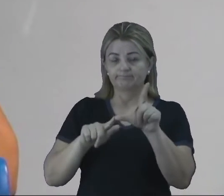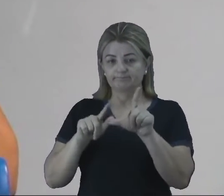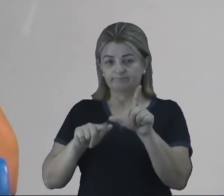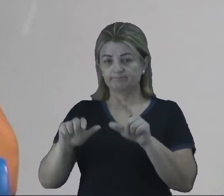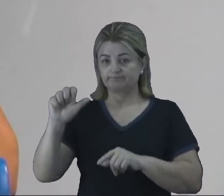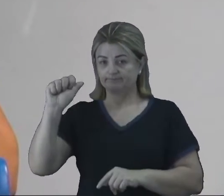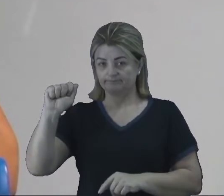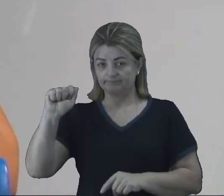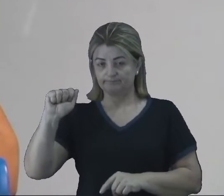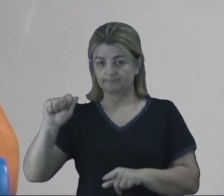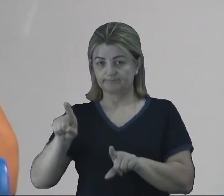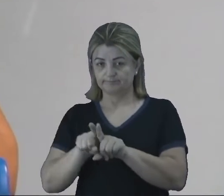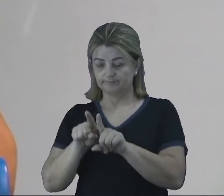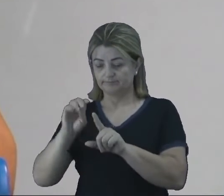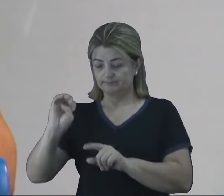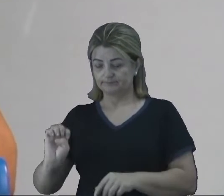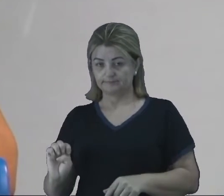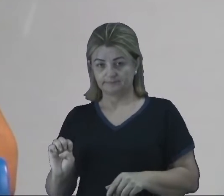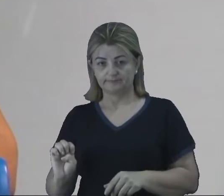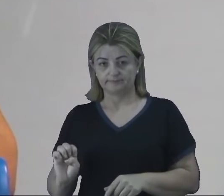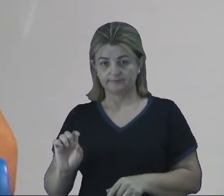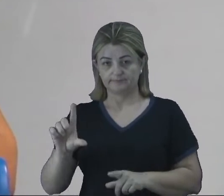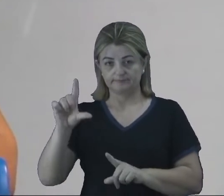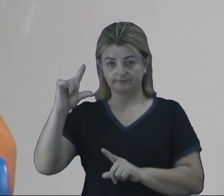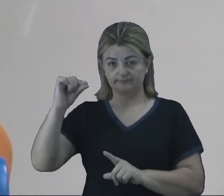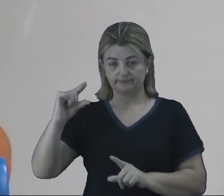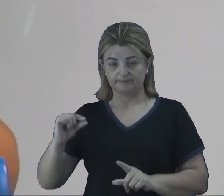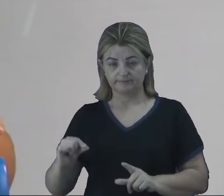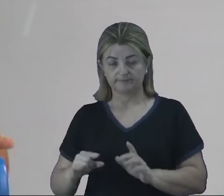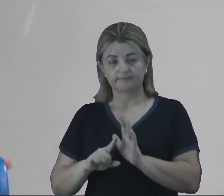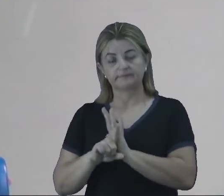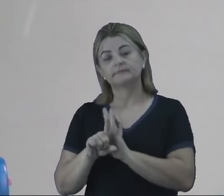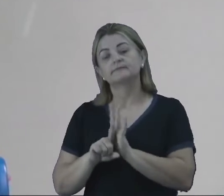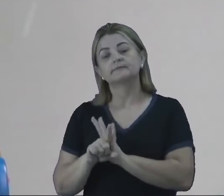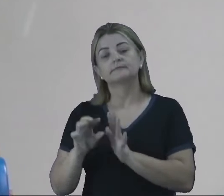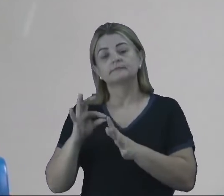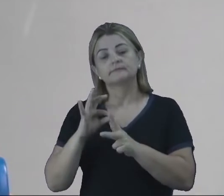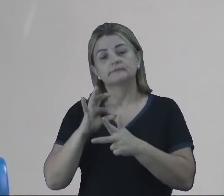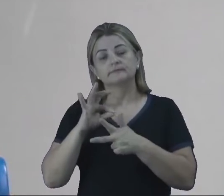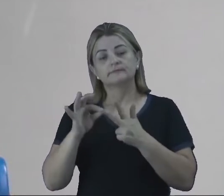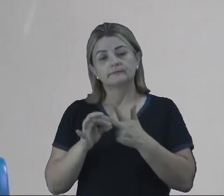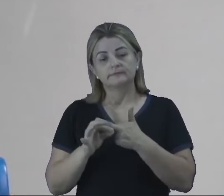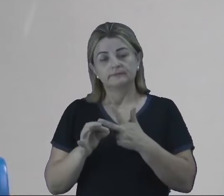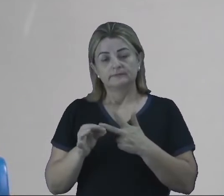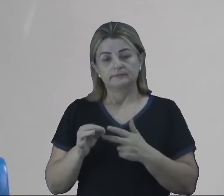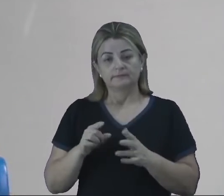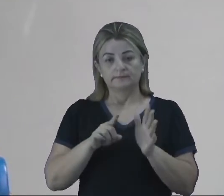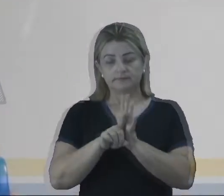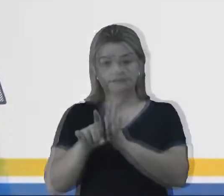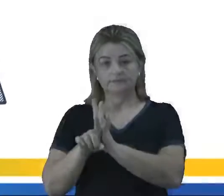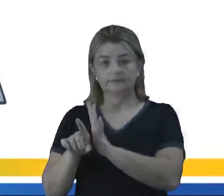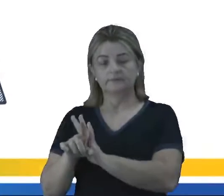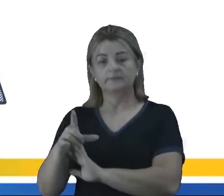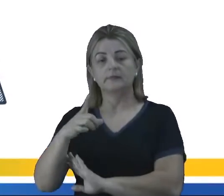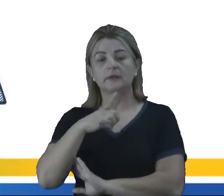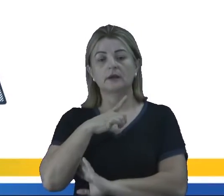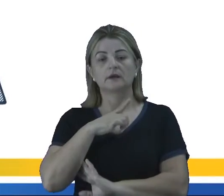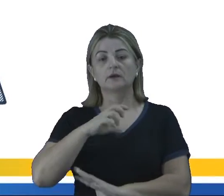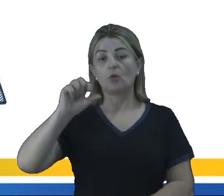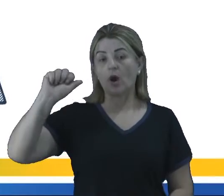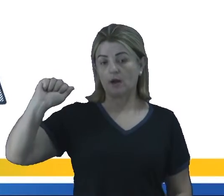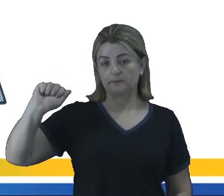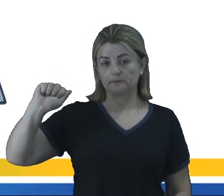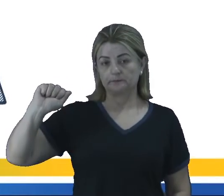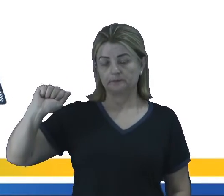assemelham, mas que há a visão crítica aí a ser destacada. Letra D. O texto B, em oposição